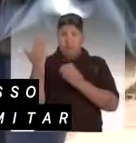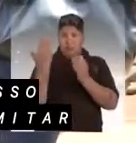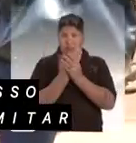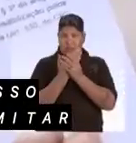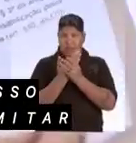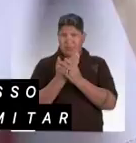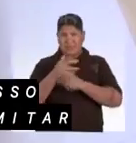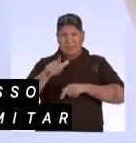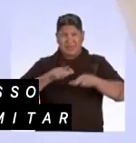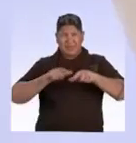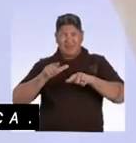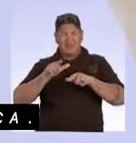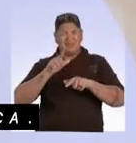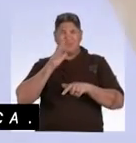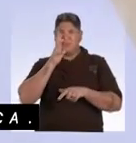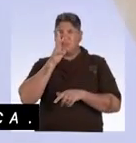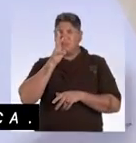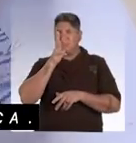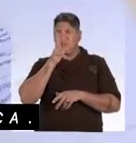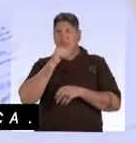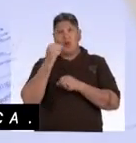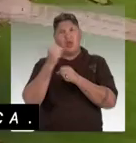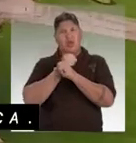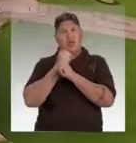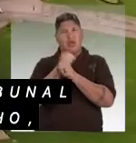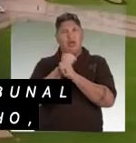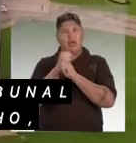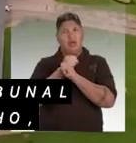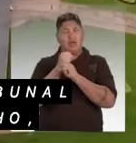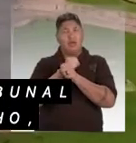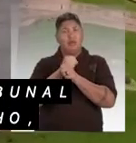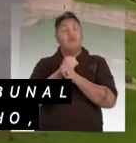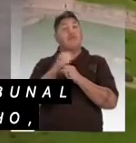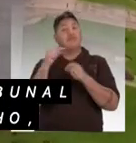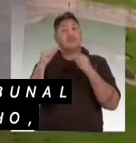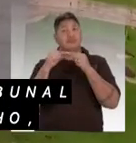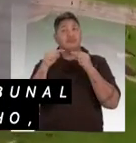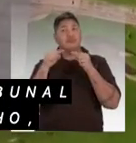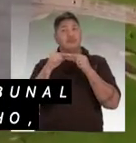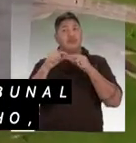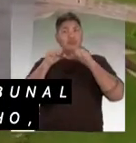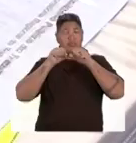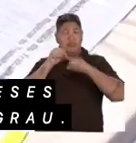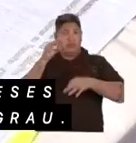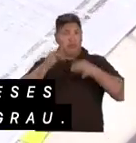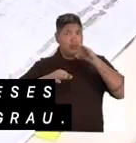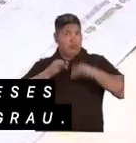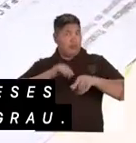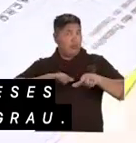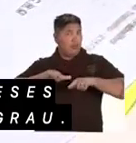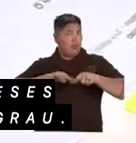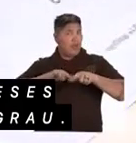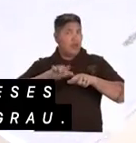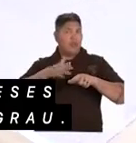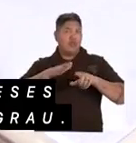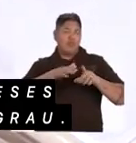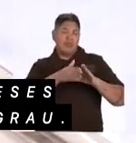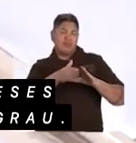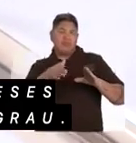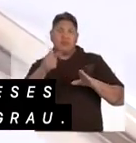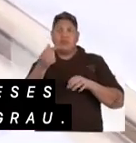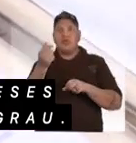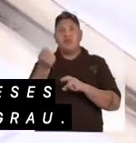processo trabalhista pode tramitar por anos na Justiça. De acordo com o Tribunal Superior do Trabalho, a média é de 7